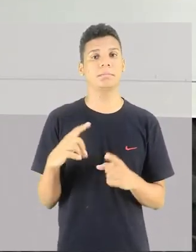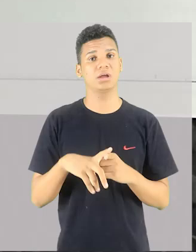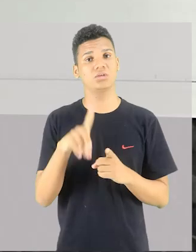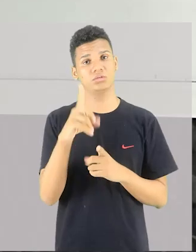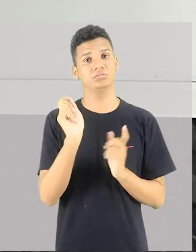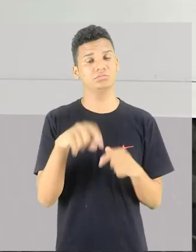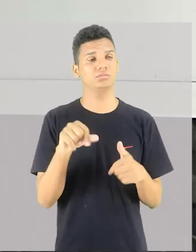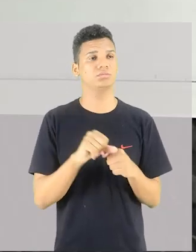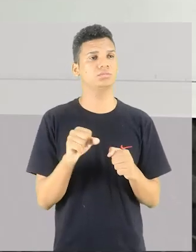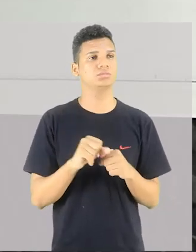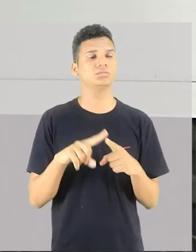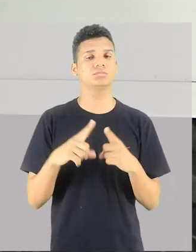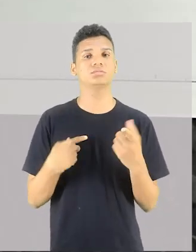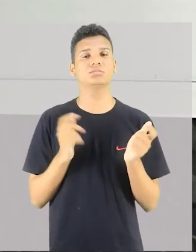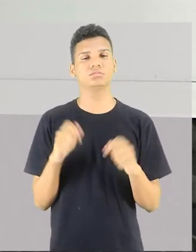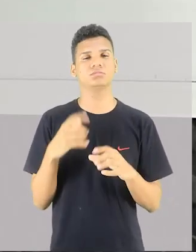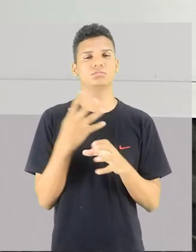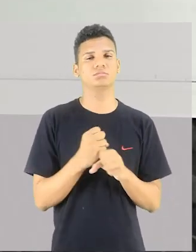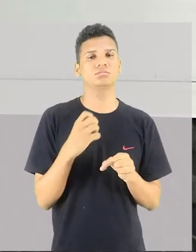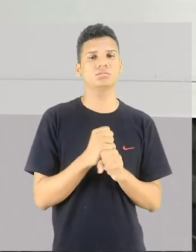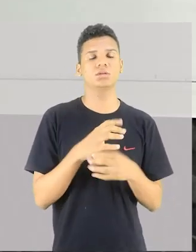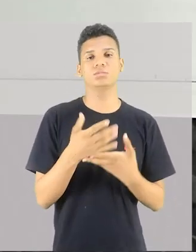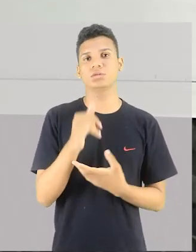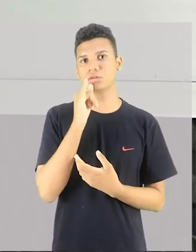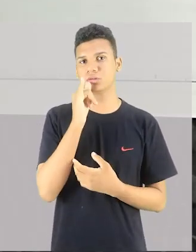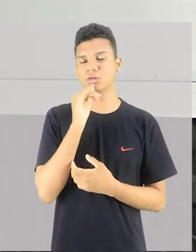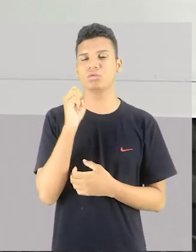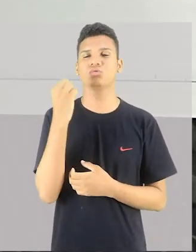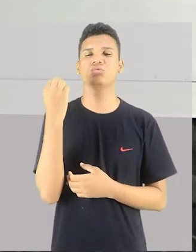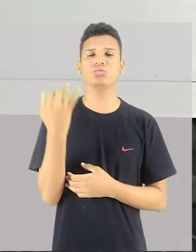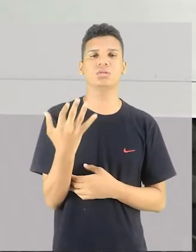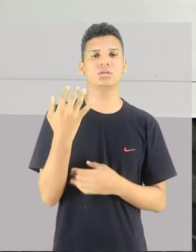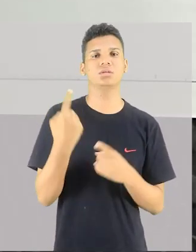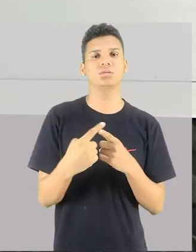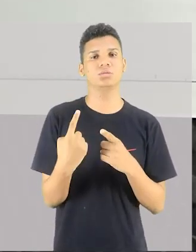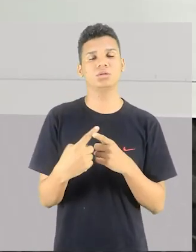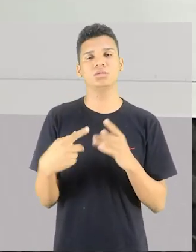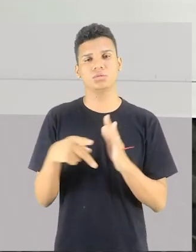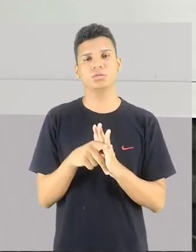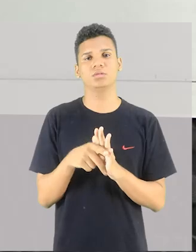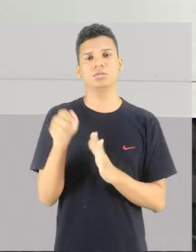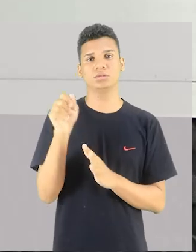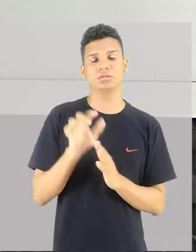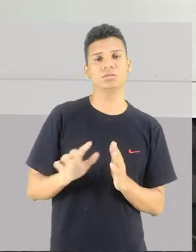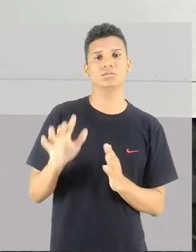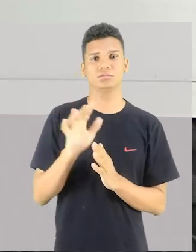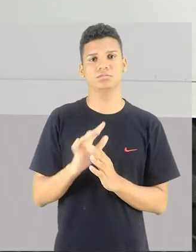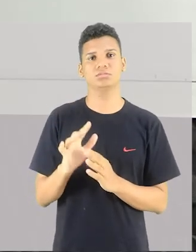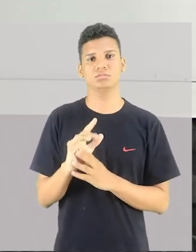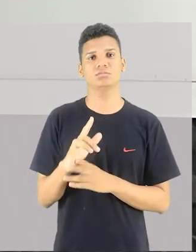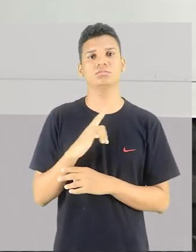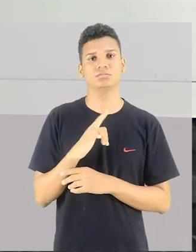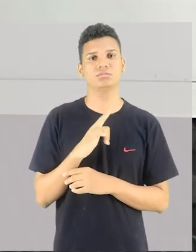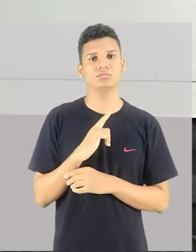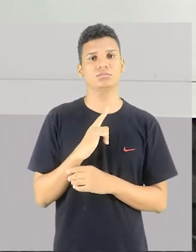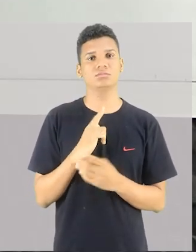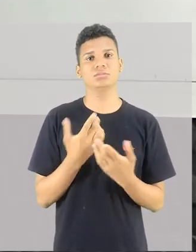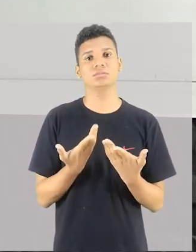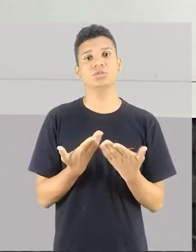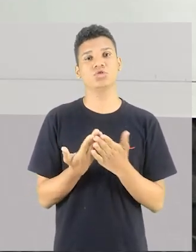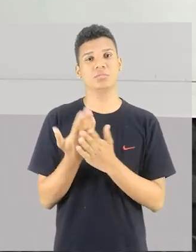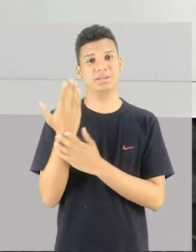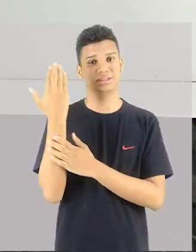fazer aqui olha eu posso calcular quanto é essas áreas aqui ó é a área de cobertura